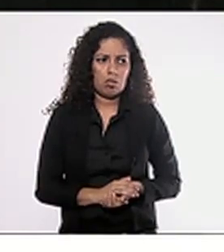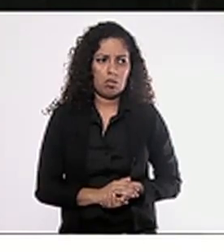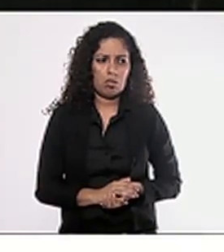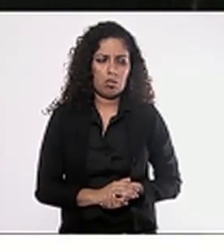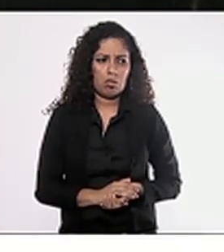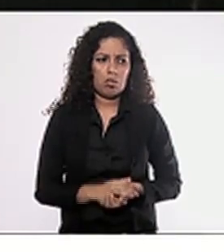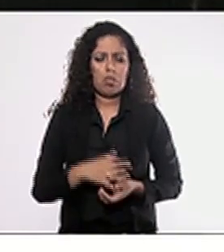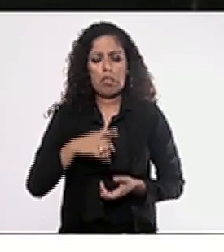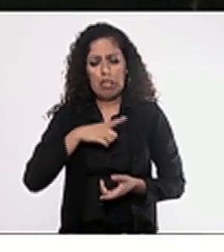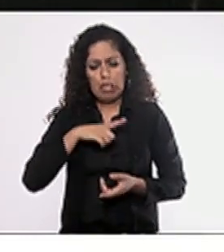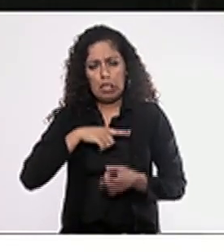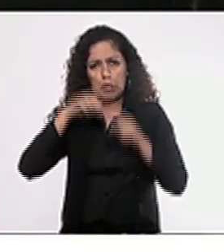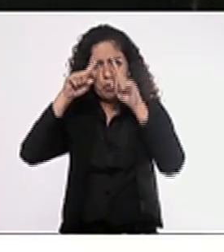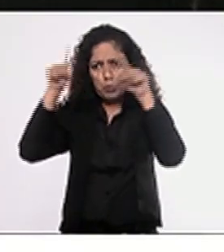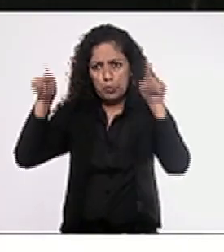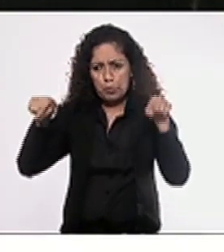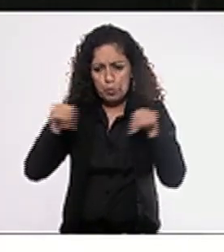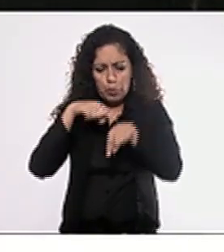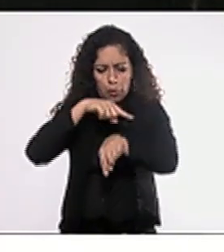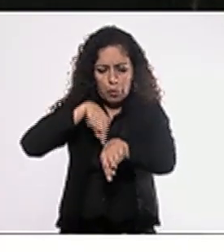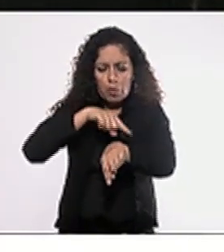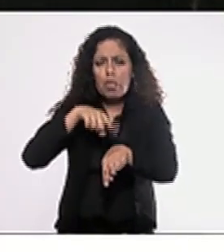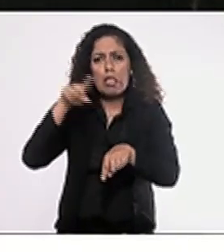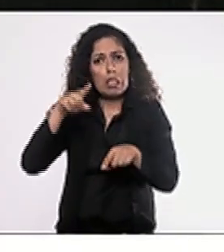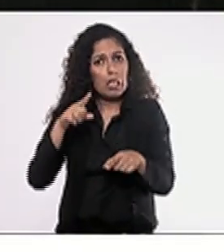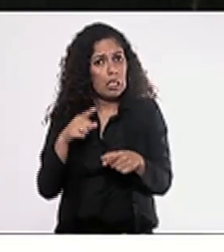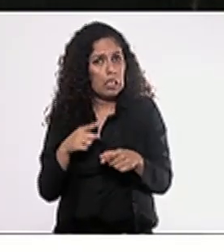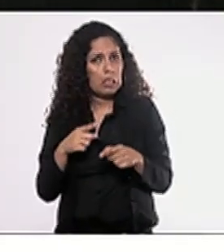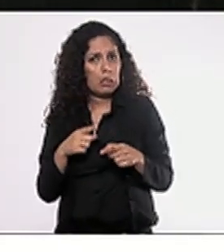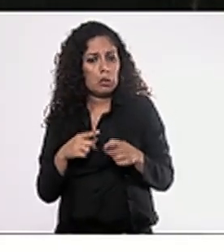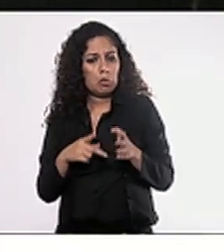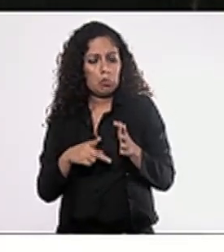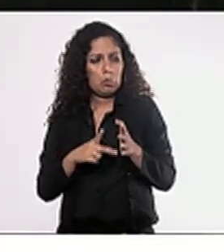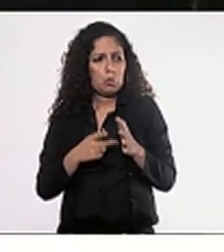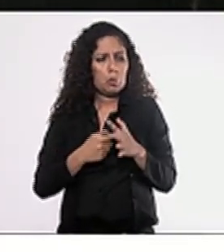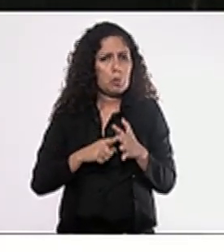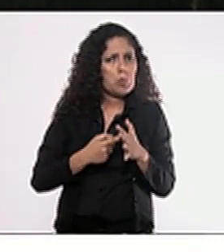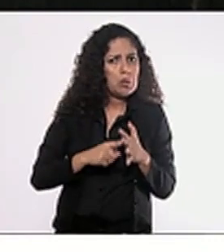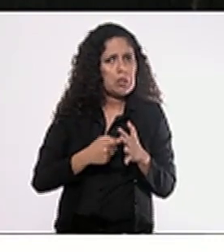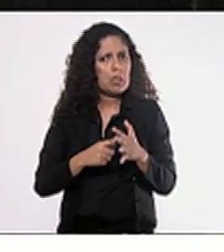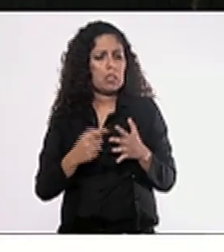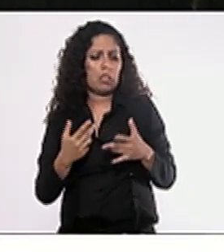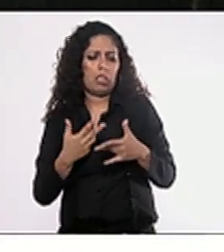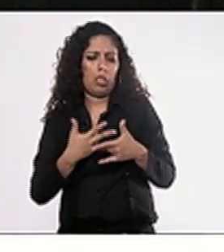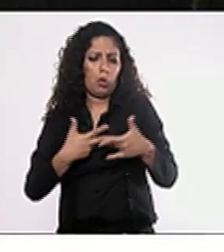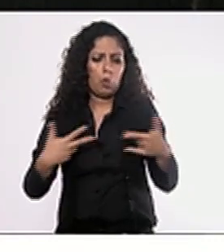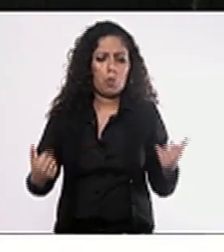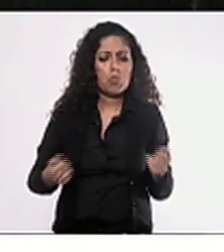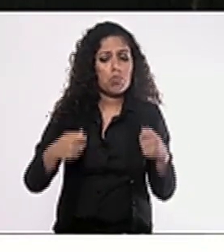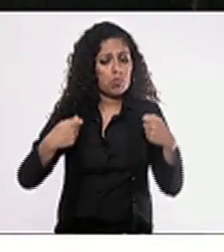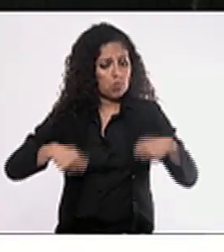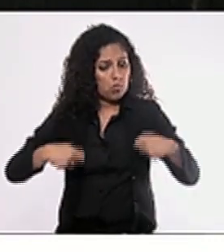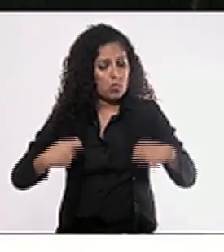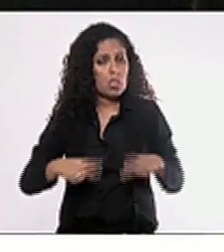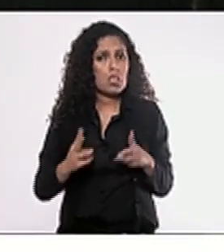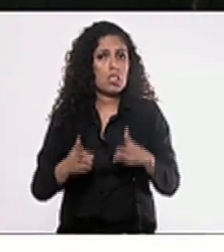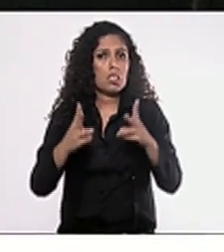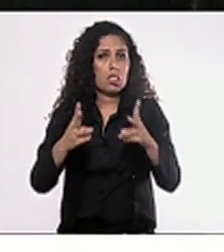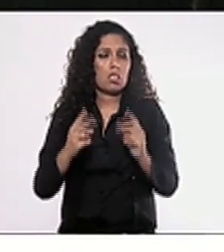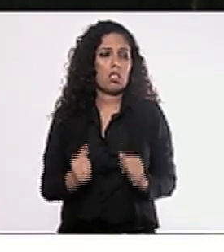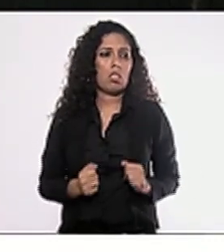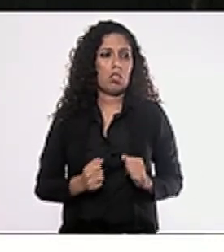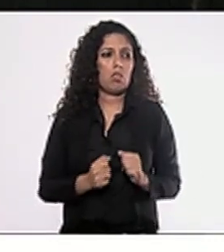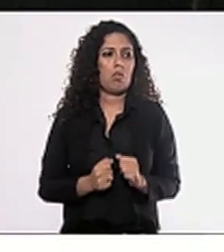né, pelo uso. Ele é um instrumento mecânico, então ele precisa de manutenção ou troca constante para